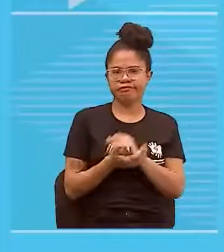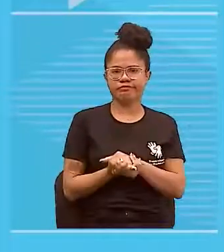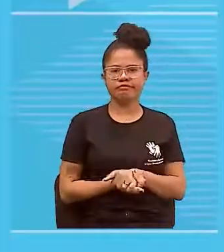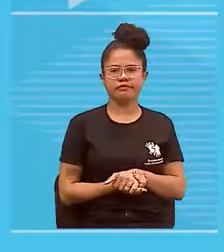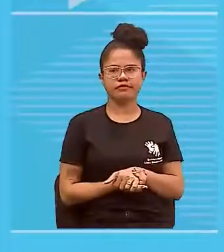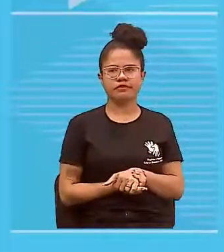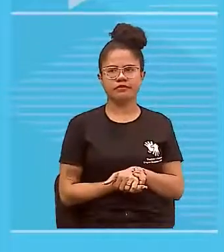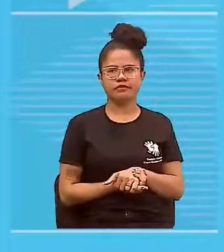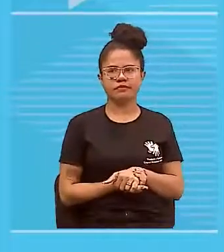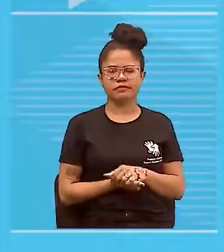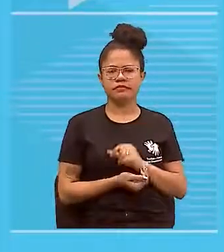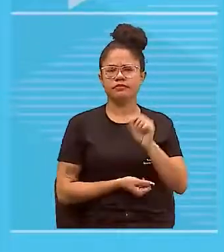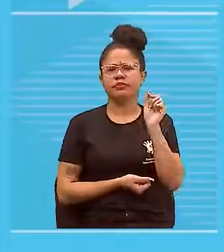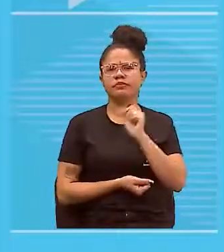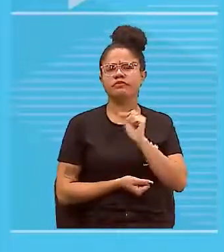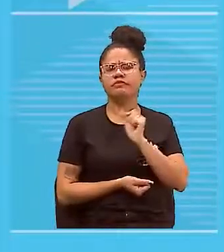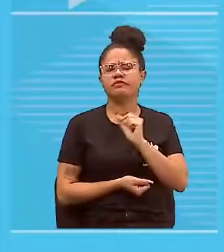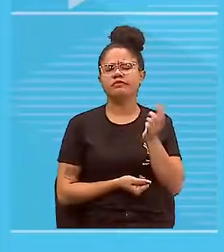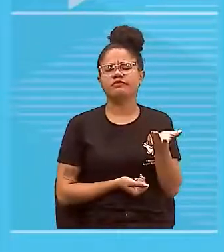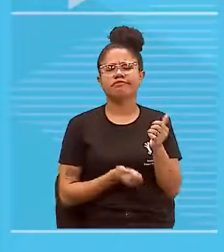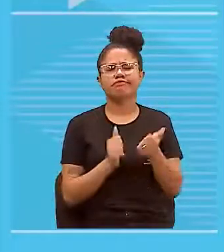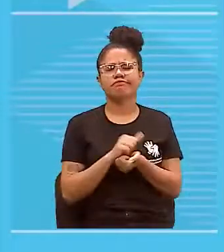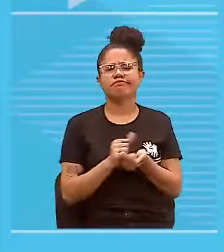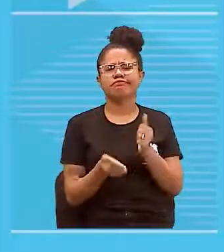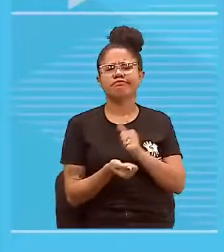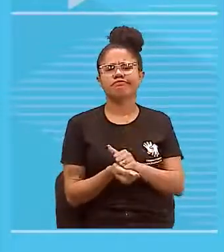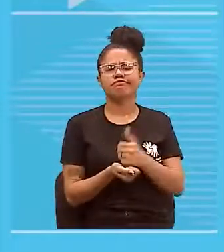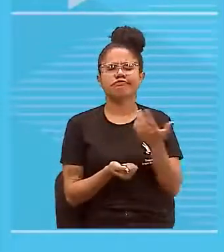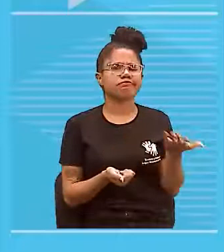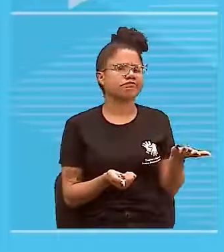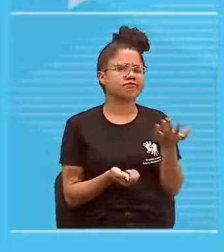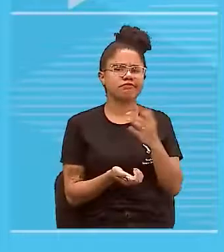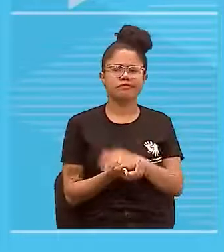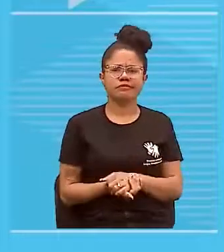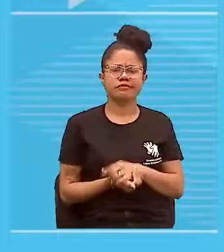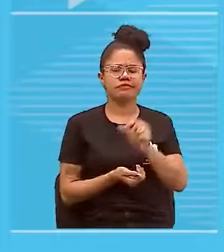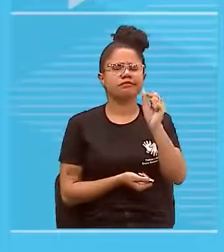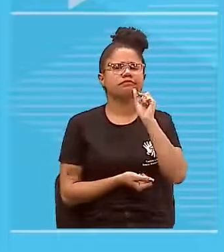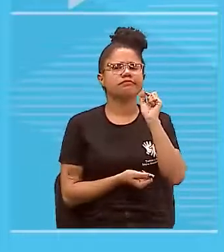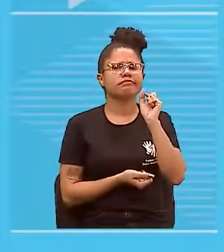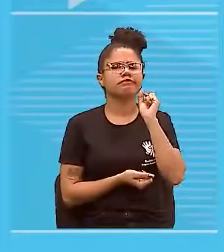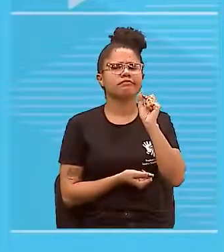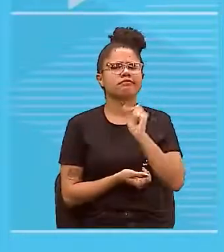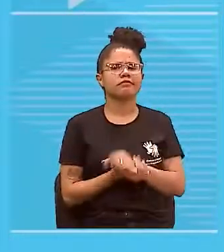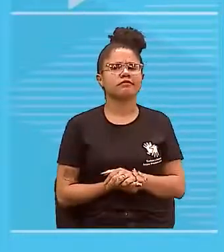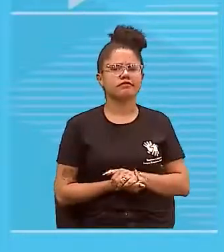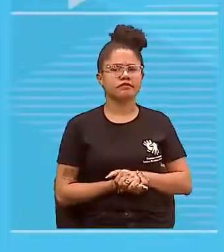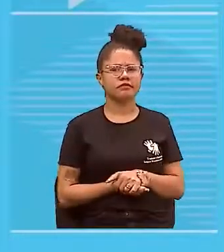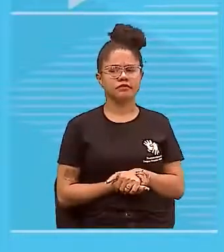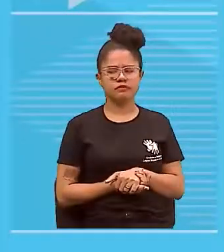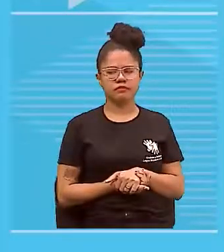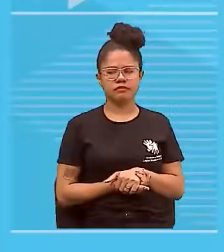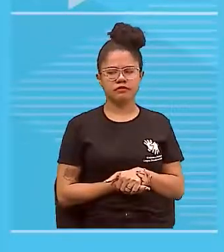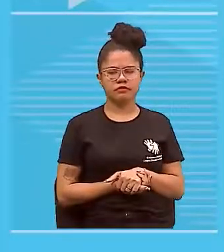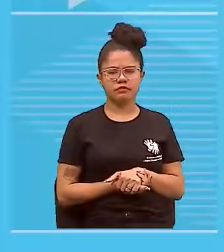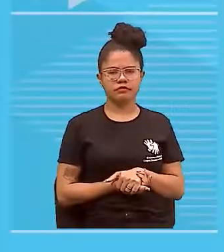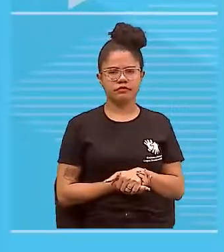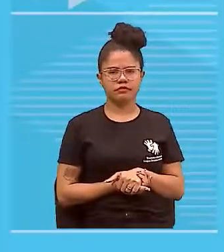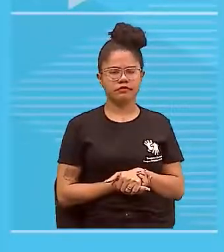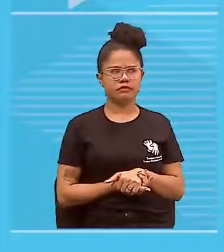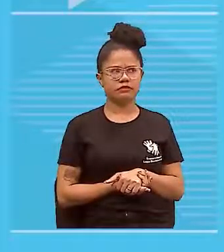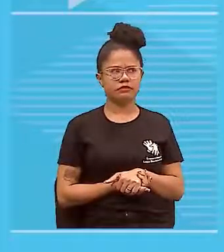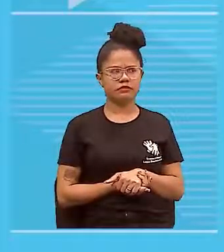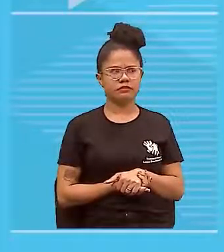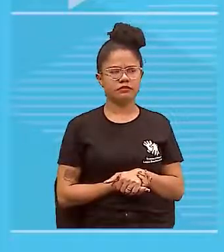o que que é adequação vocabular o que que é né para quem